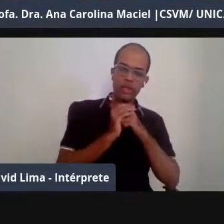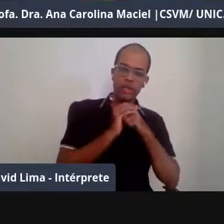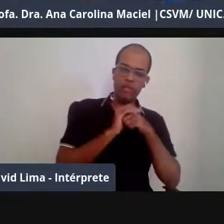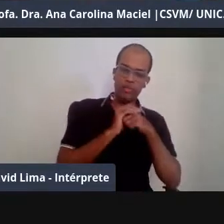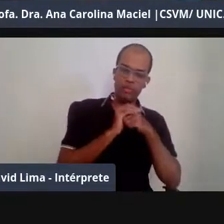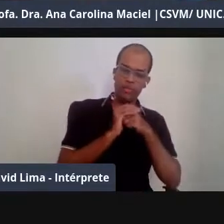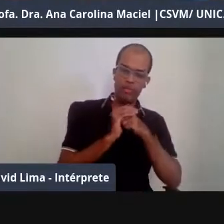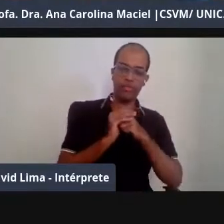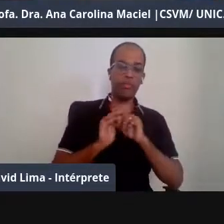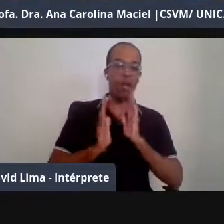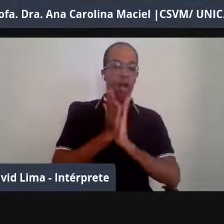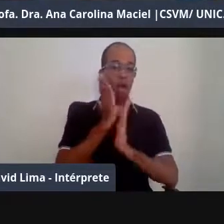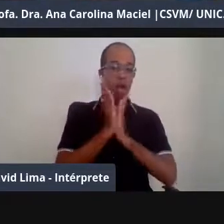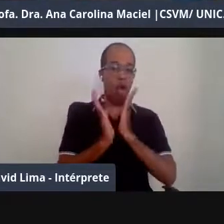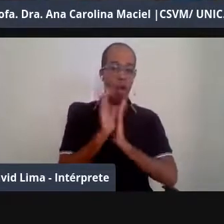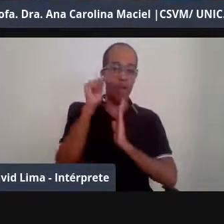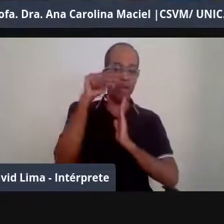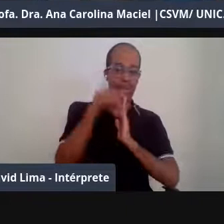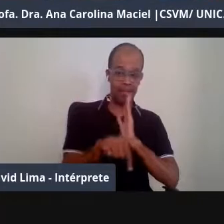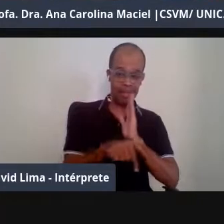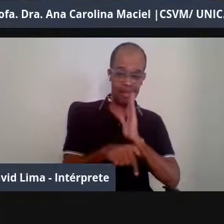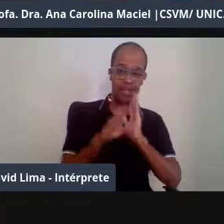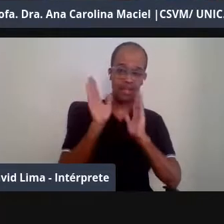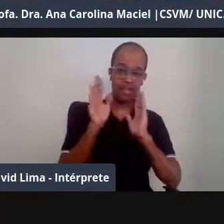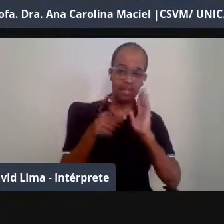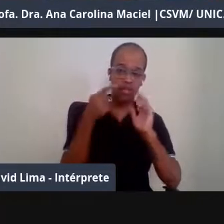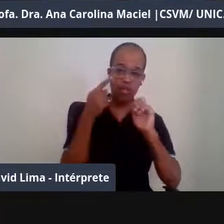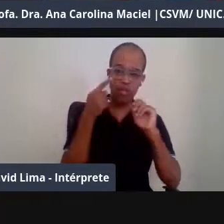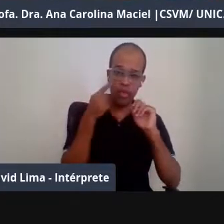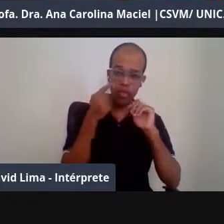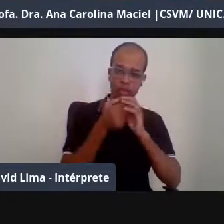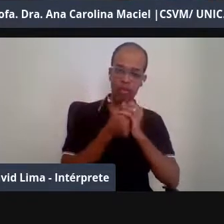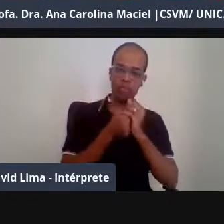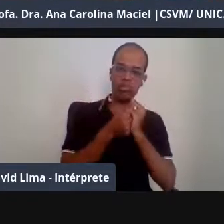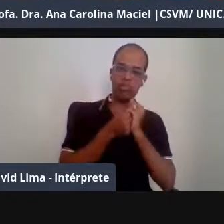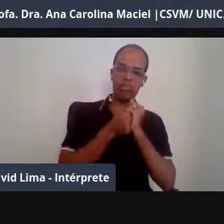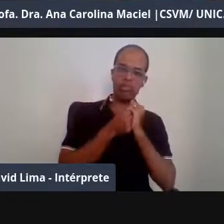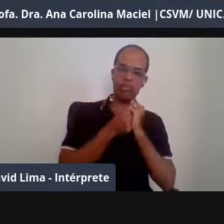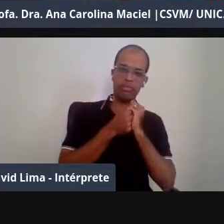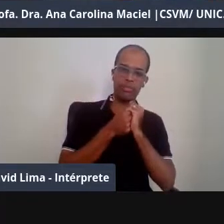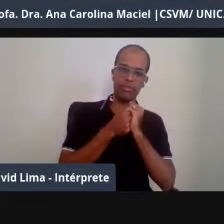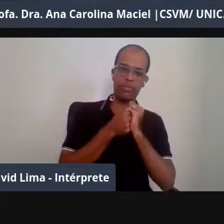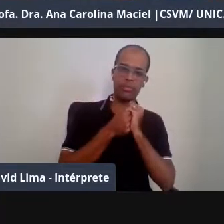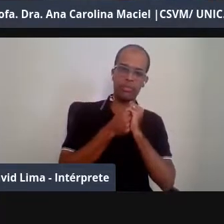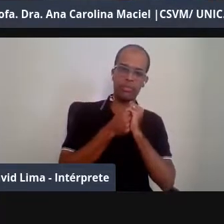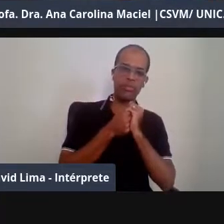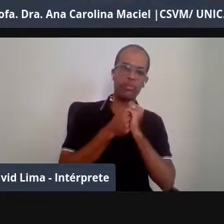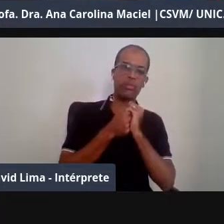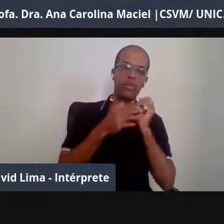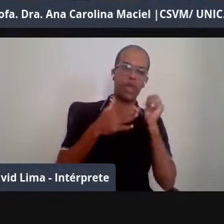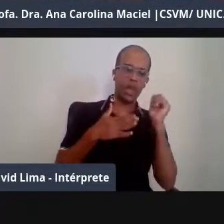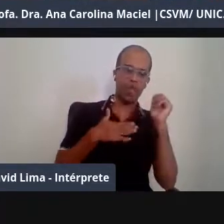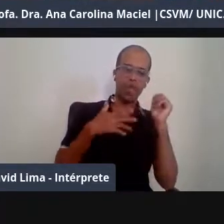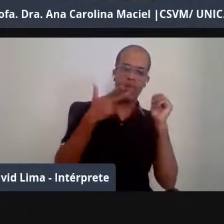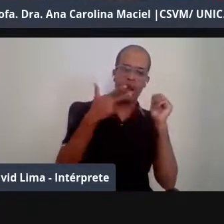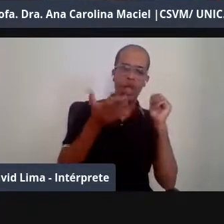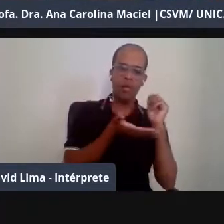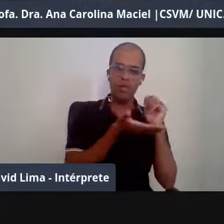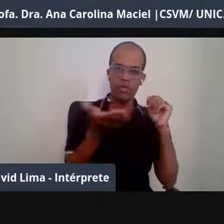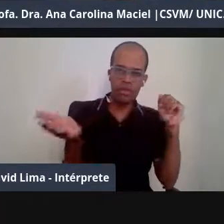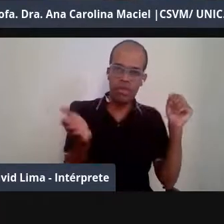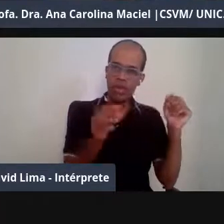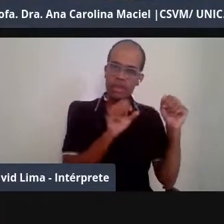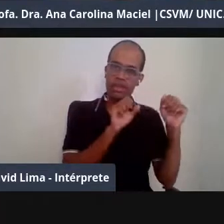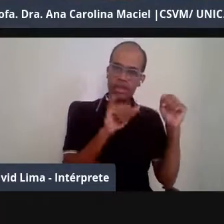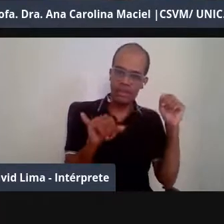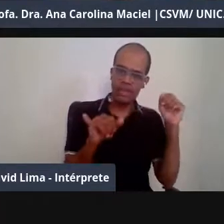Mas algumas aqui que a assessoria pegou, de tantas que chegaram, eu vou jogar para vocês, quem puder tomar nota,